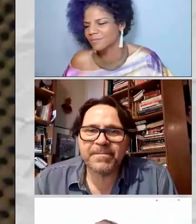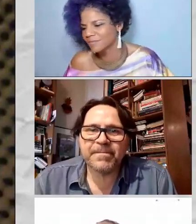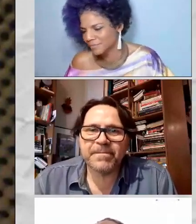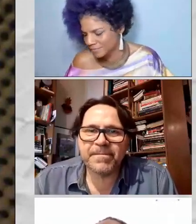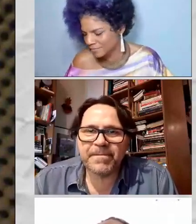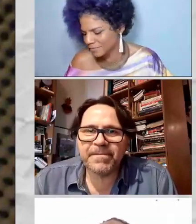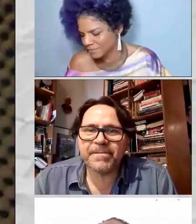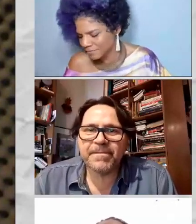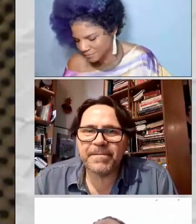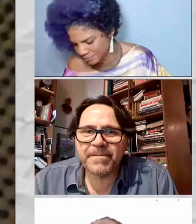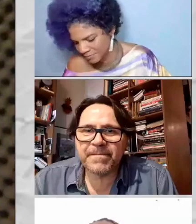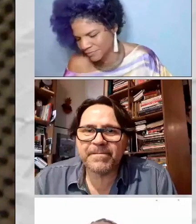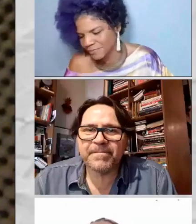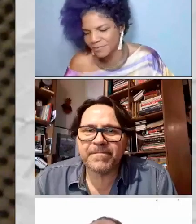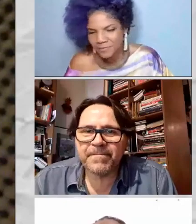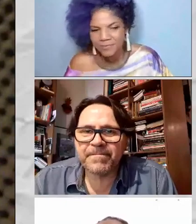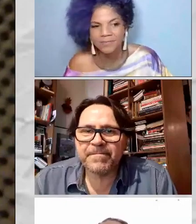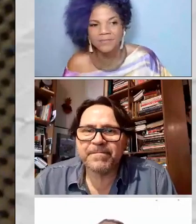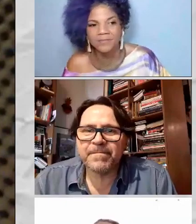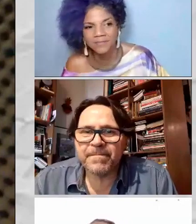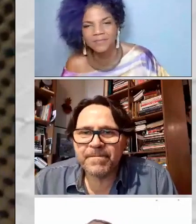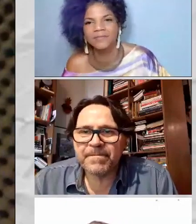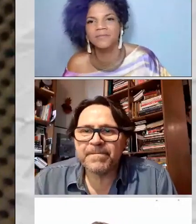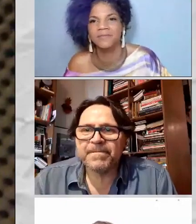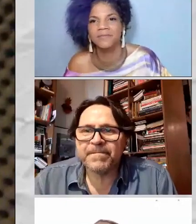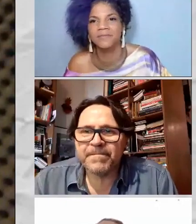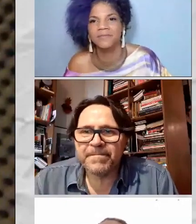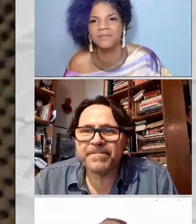abolindo a velha intriga,